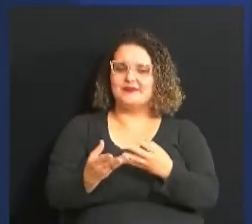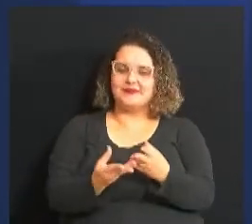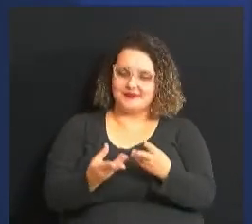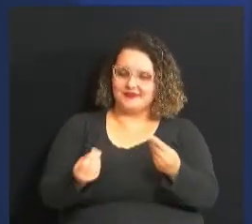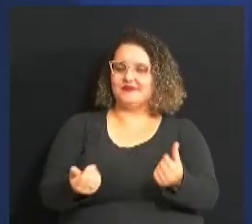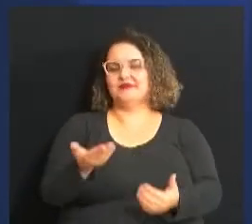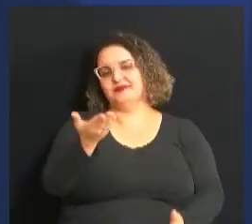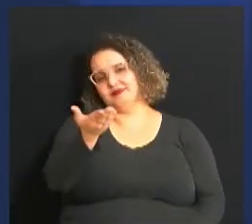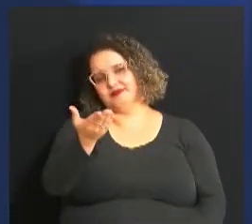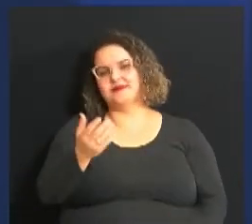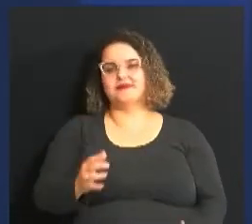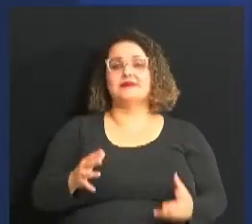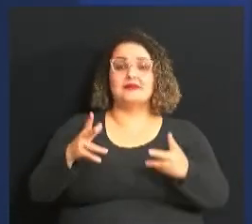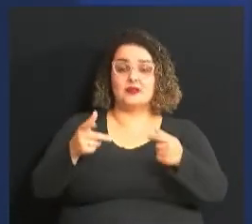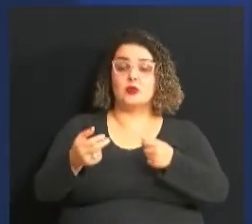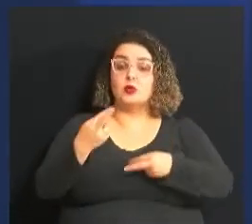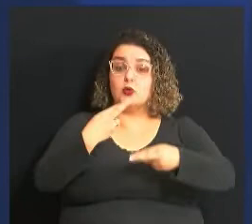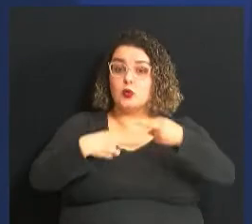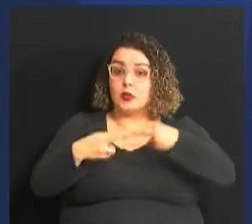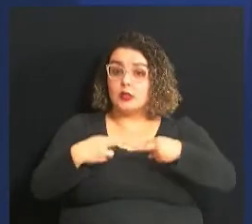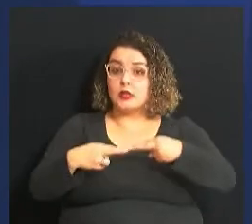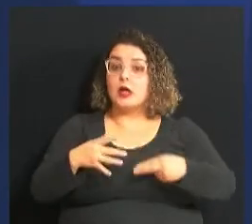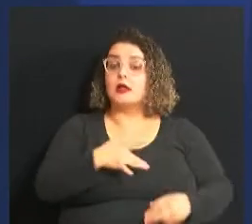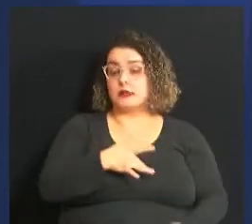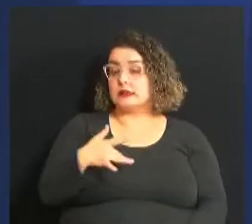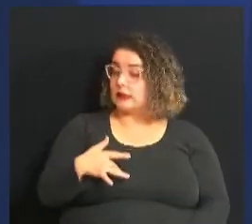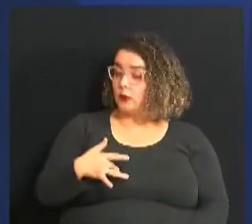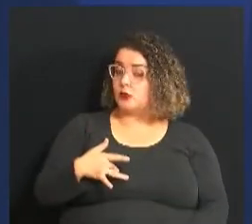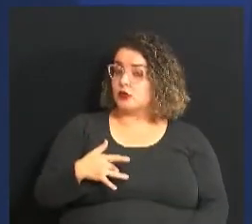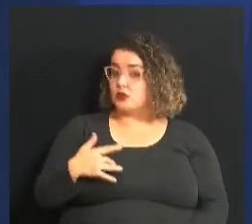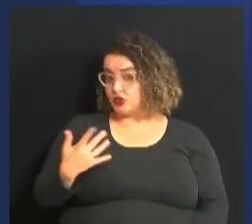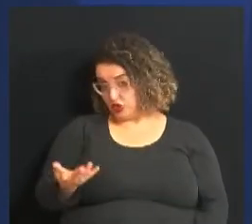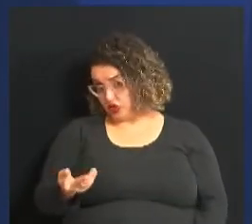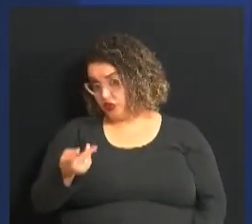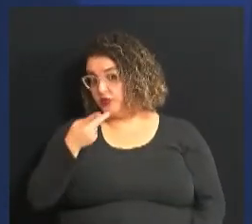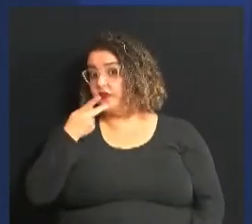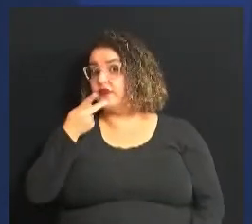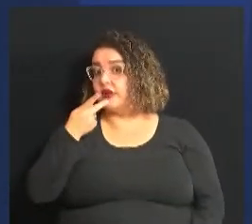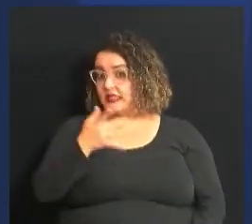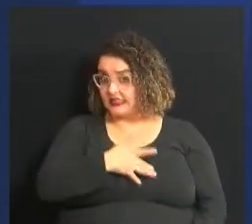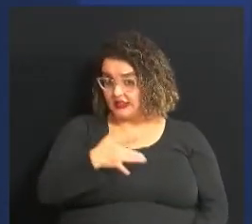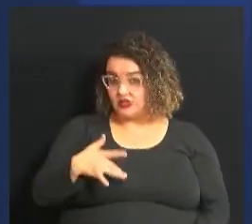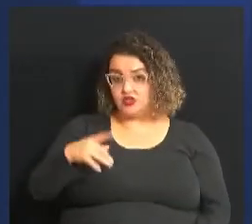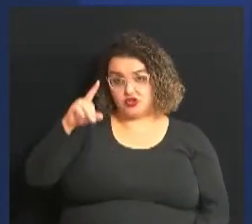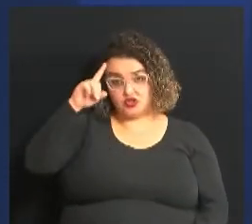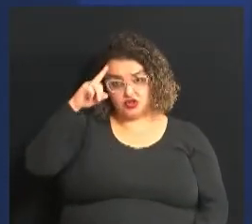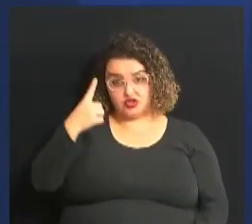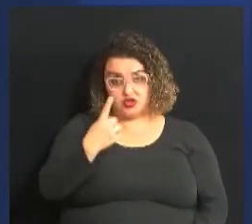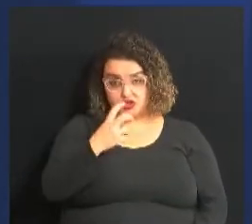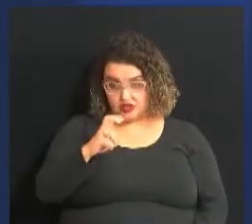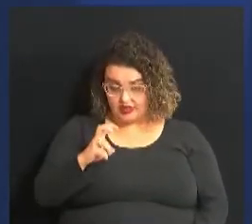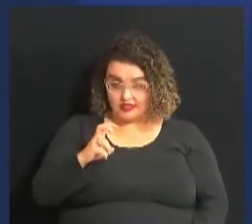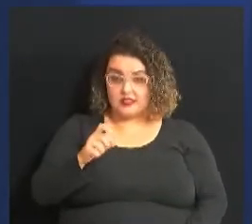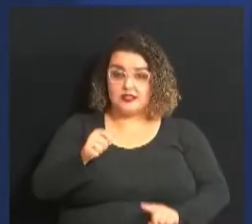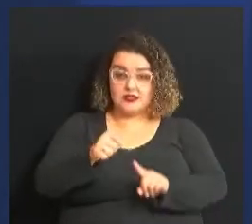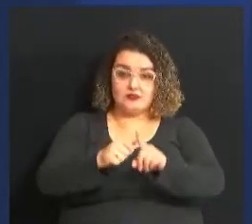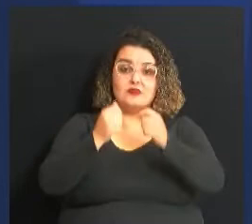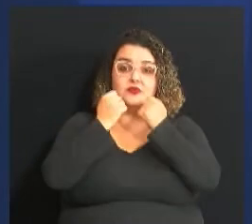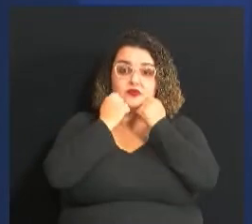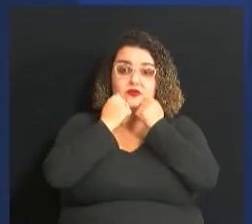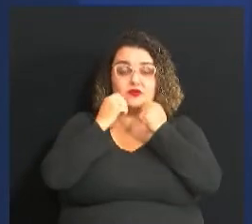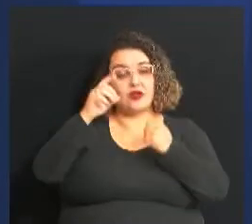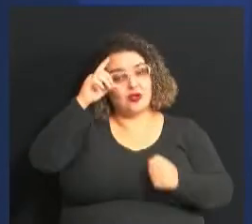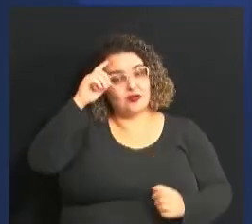você, tudo relacionado à saúde. E falando em saúde, dia 15 de julho é o Dia Internacional